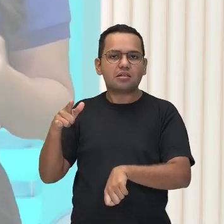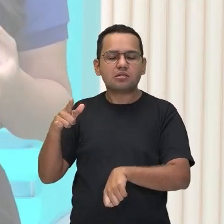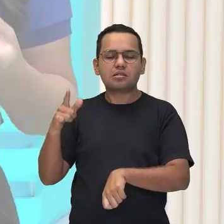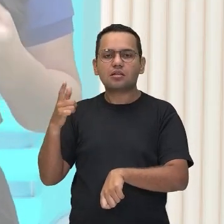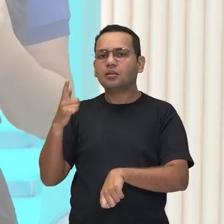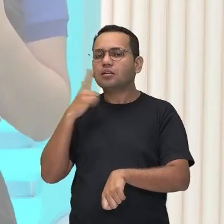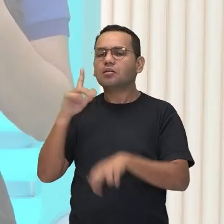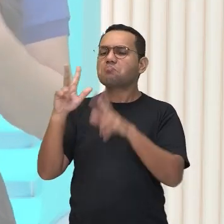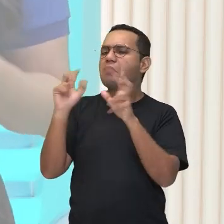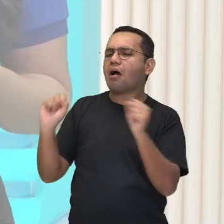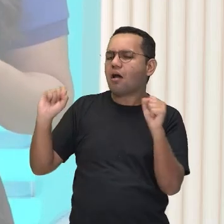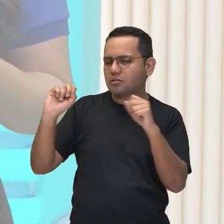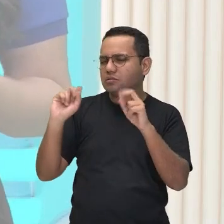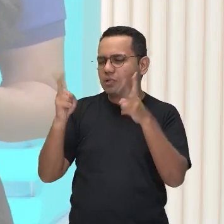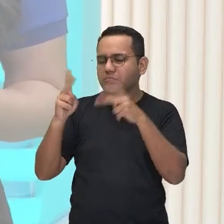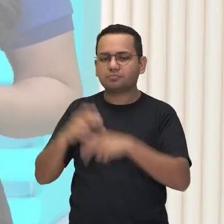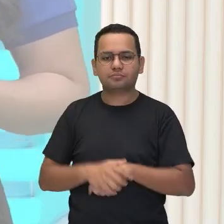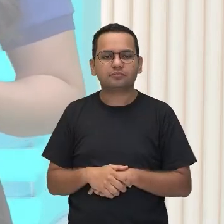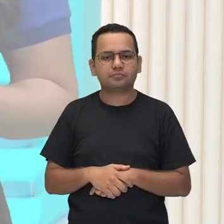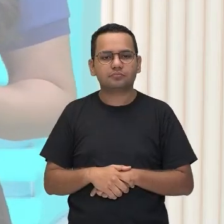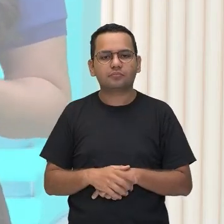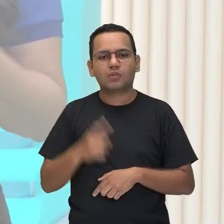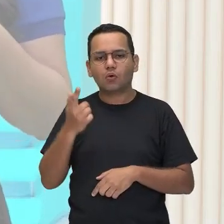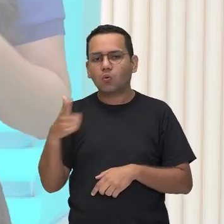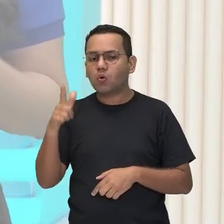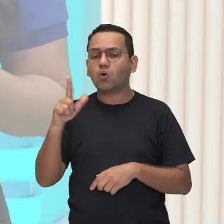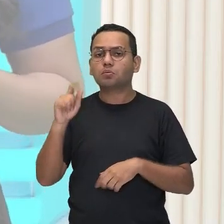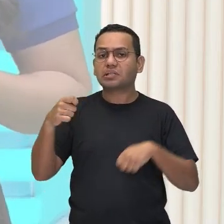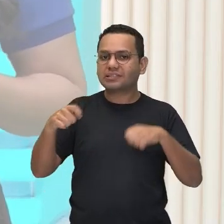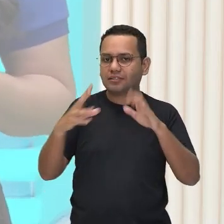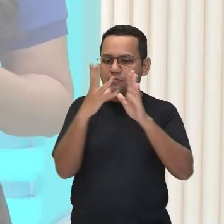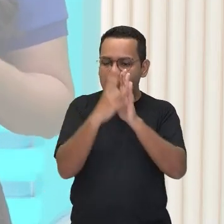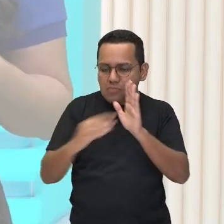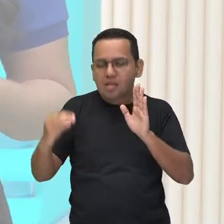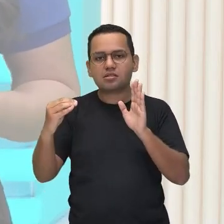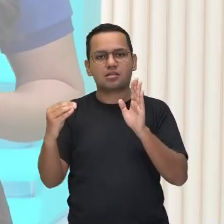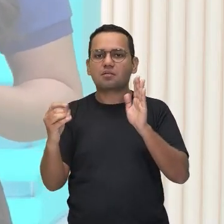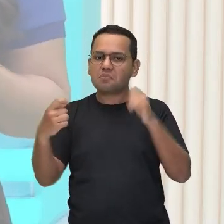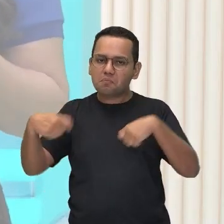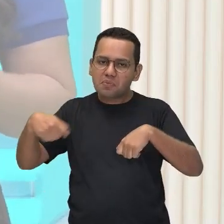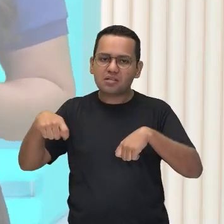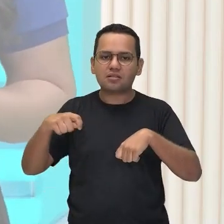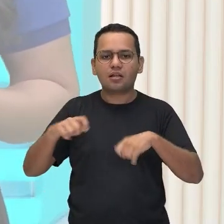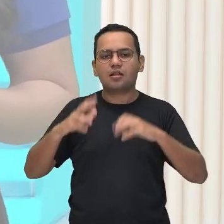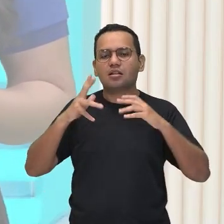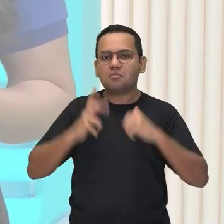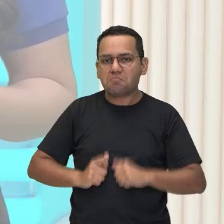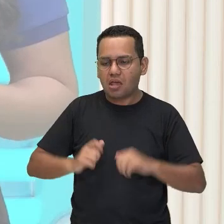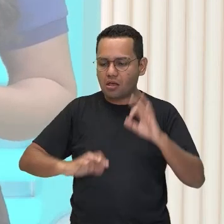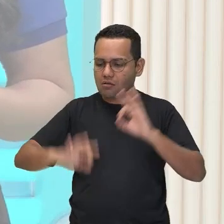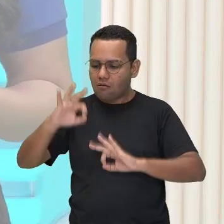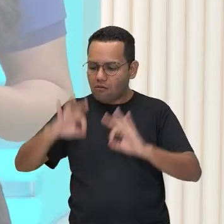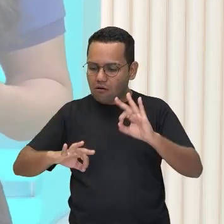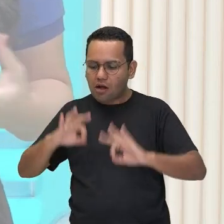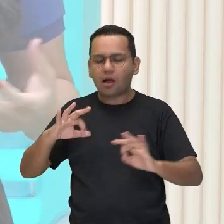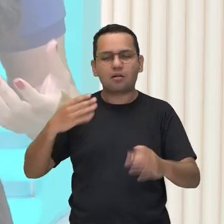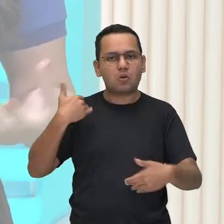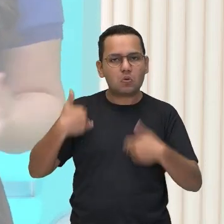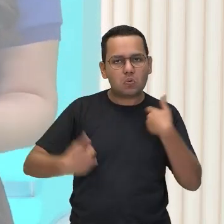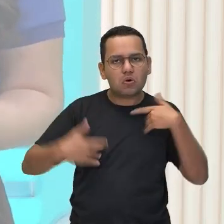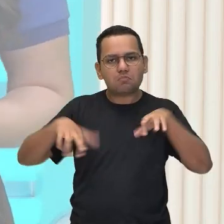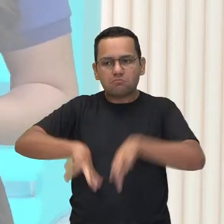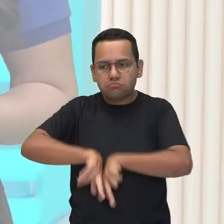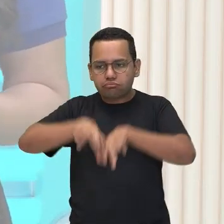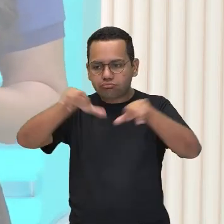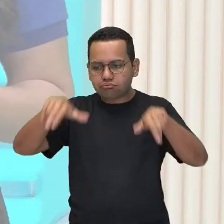só eh de de você próprio né a sua limpeza pessoal sua higiene pessoal sua organização mas também do local